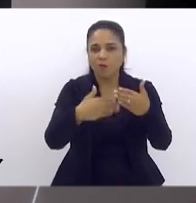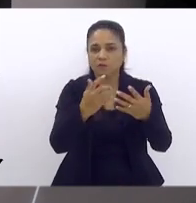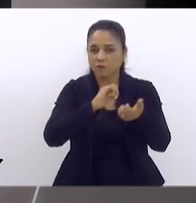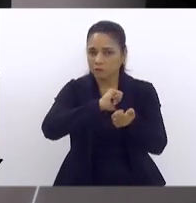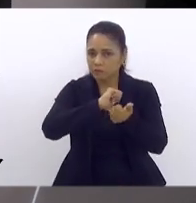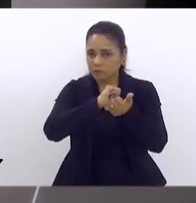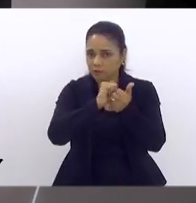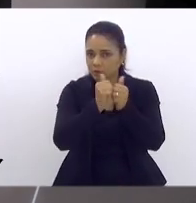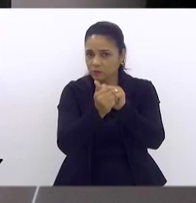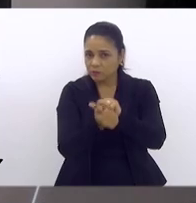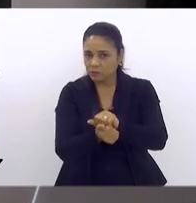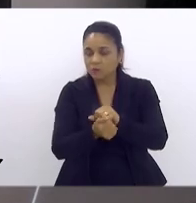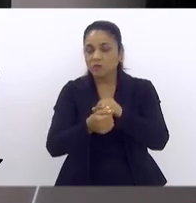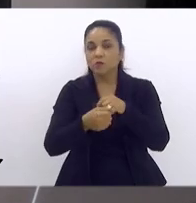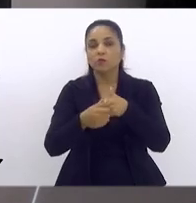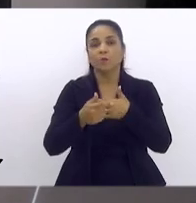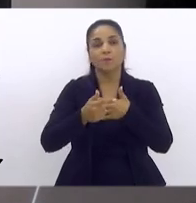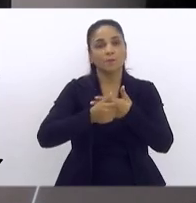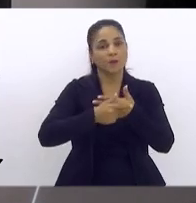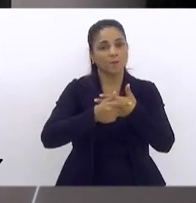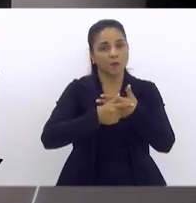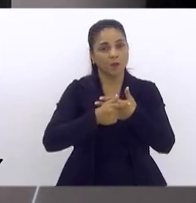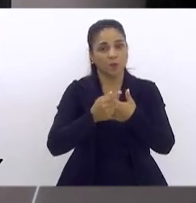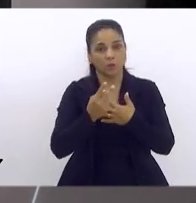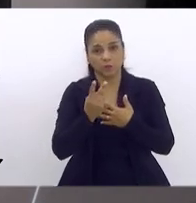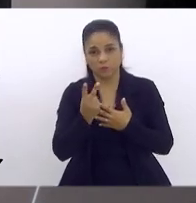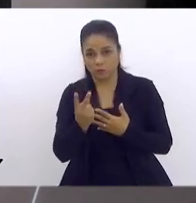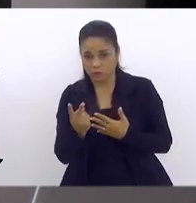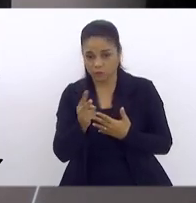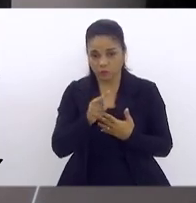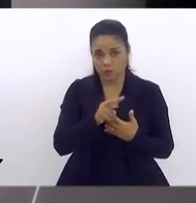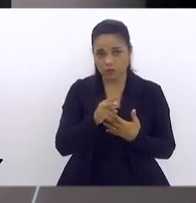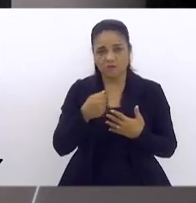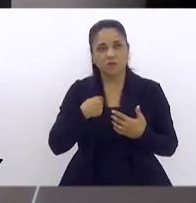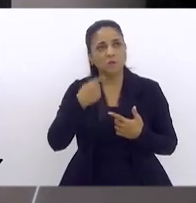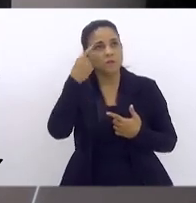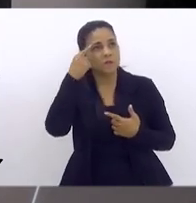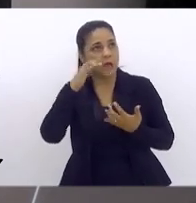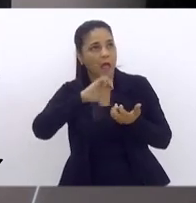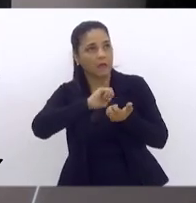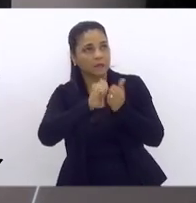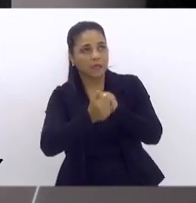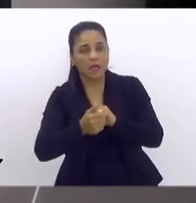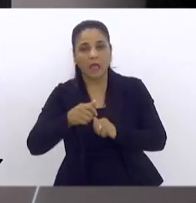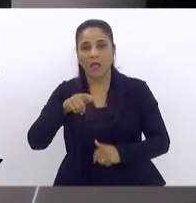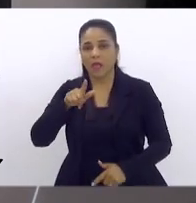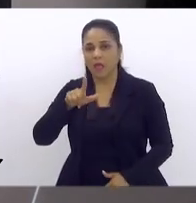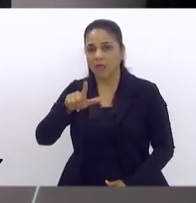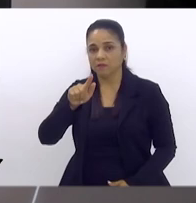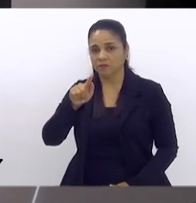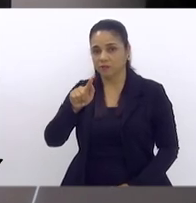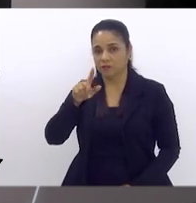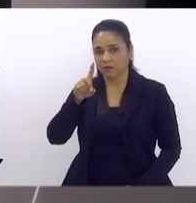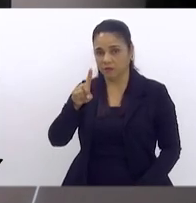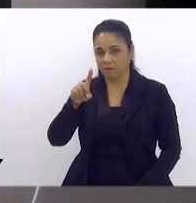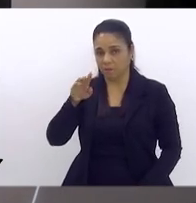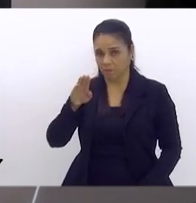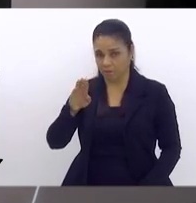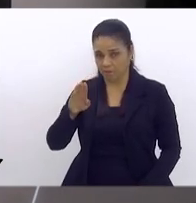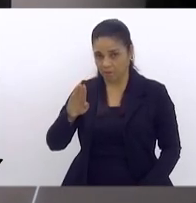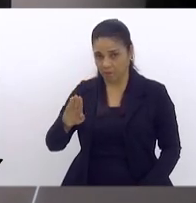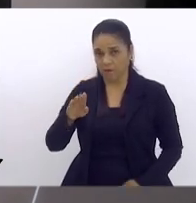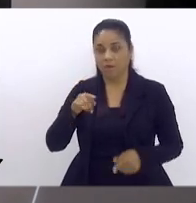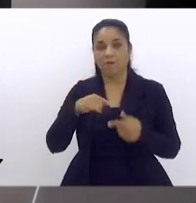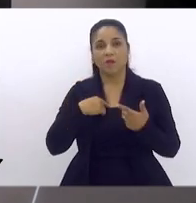eles sempre tem que ter um duplo papel a gente não pode achar que a gente está adequado a lgpd simplesmente porque os nossos processos internos estão